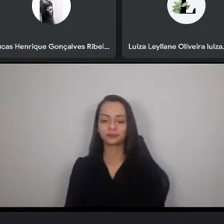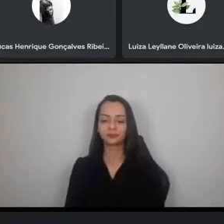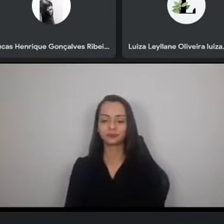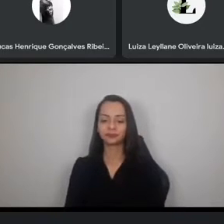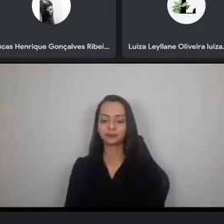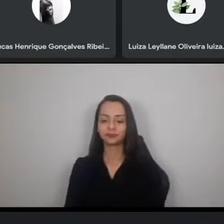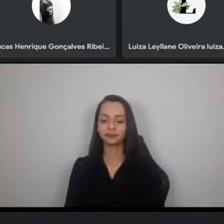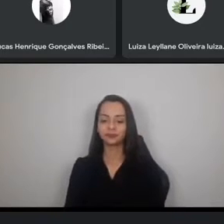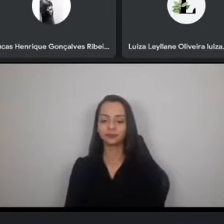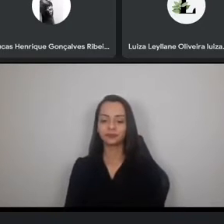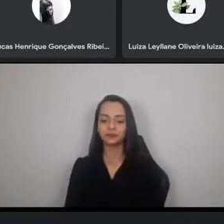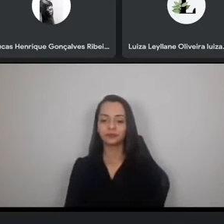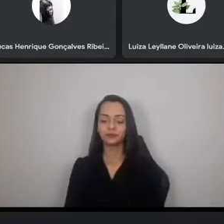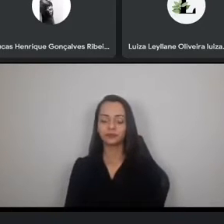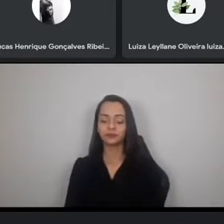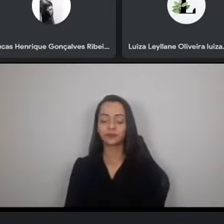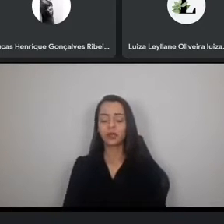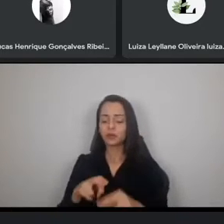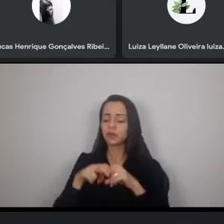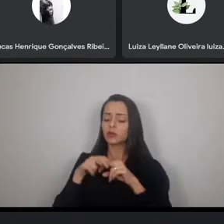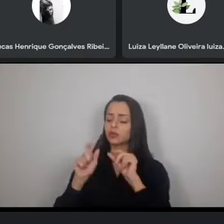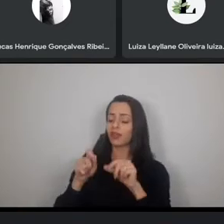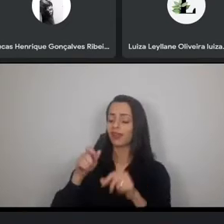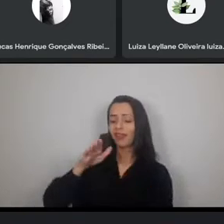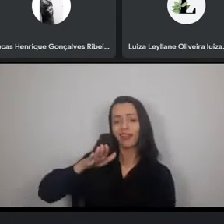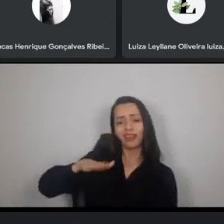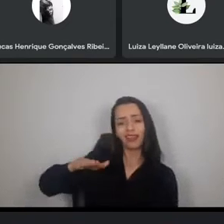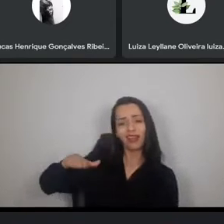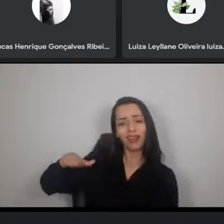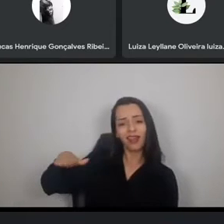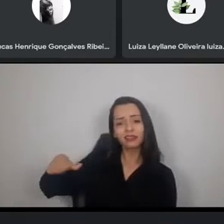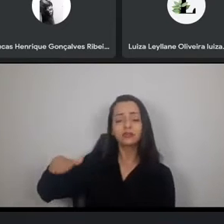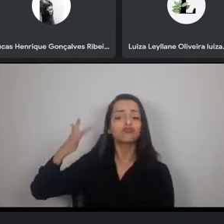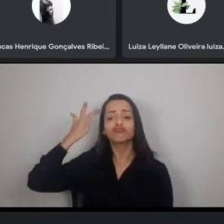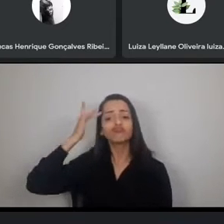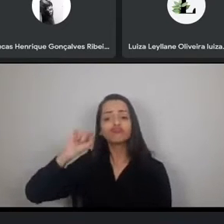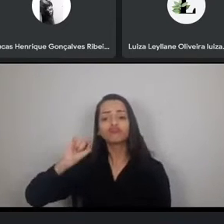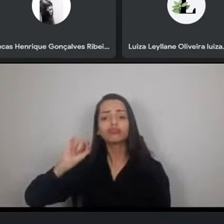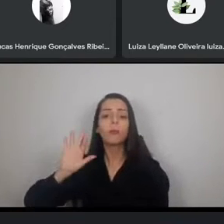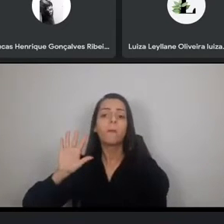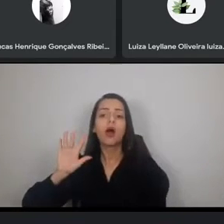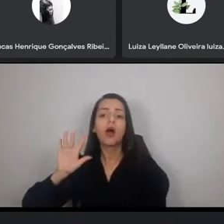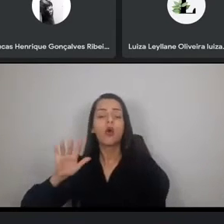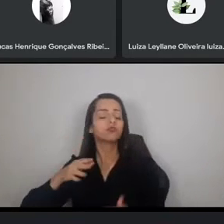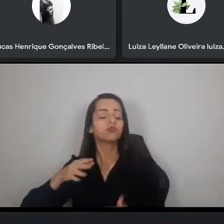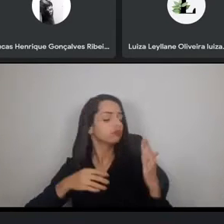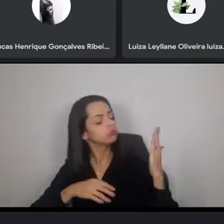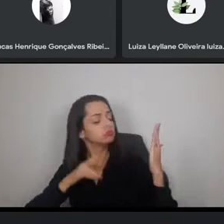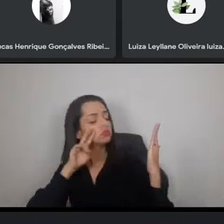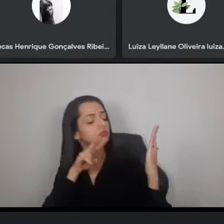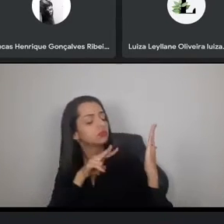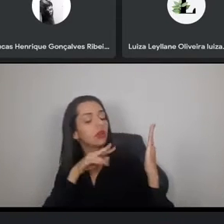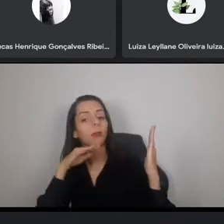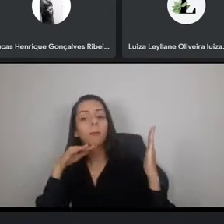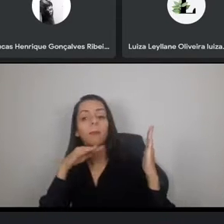vai colocar o dedo nesses pequenos orifícios. E esses orifícios contendo energia elétrica, ela